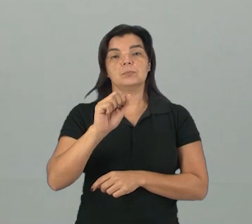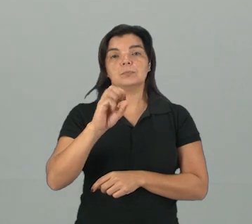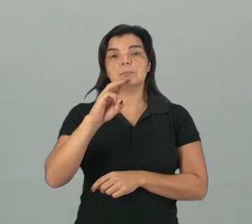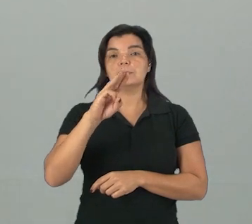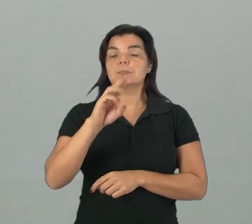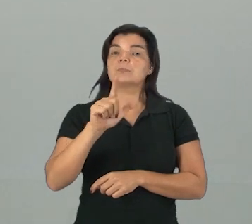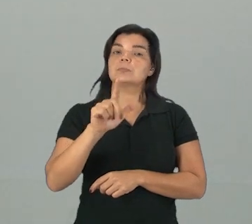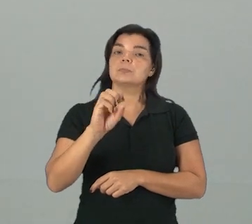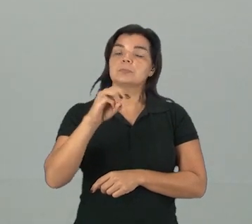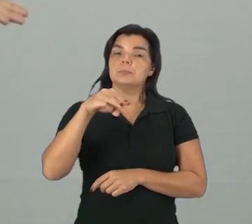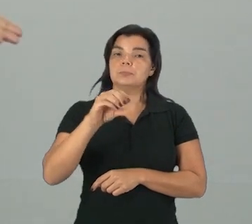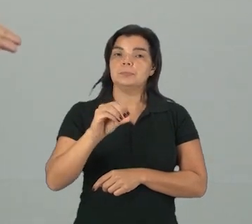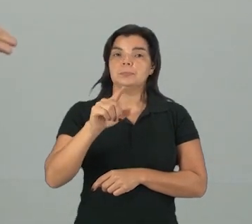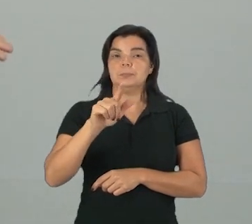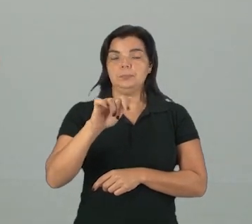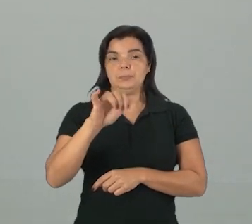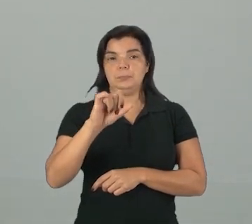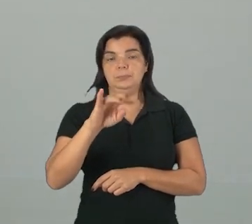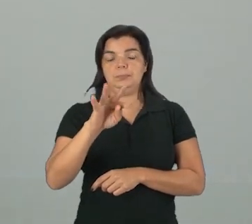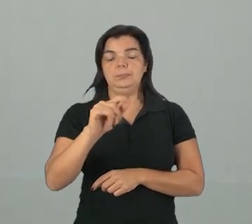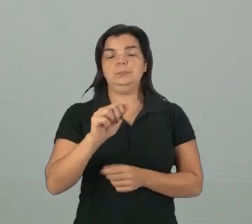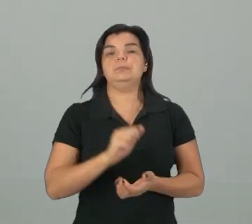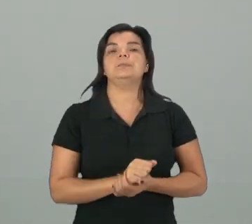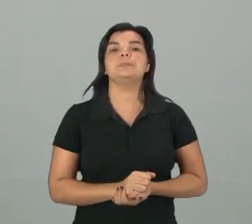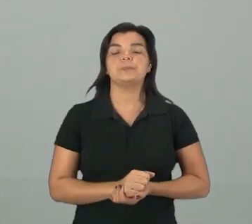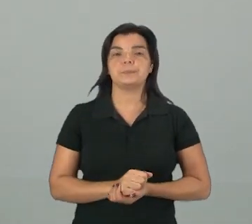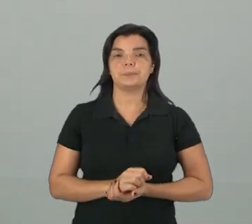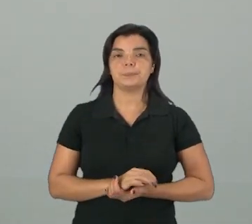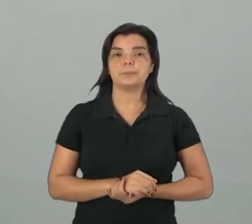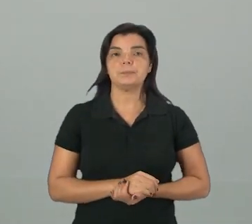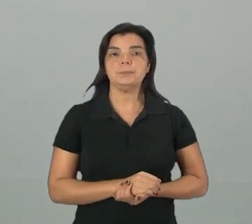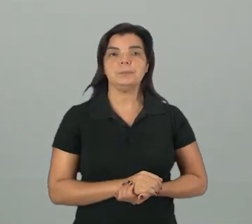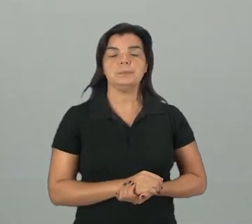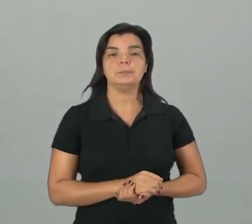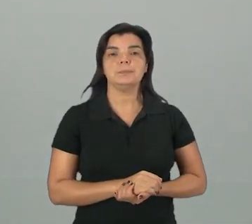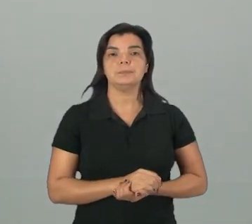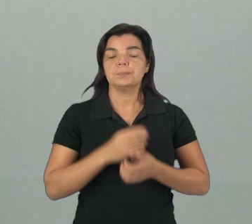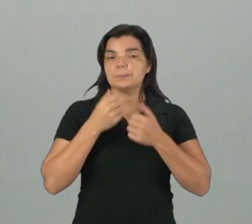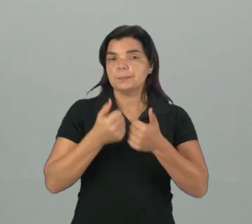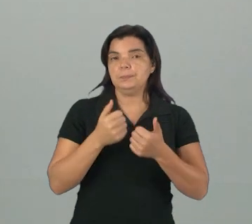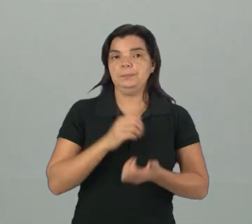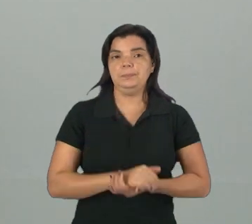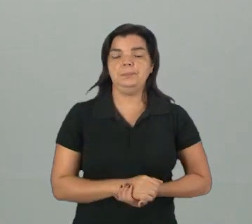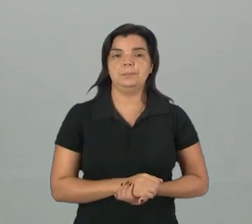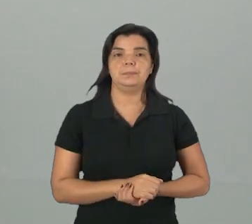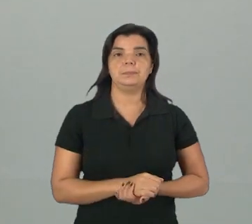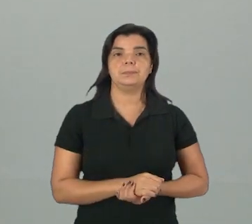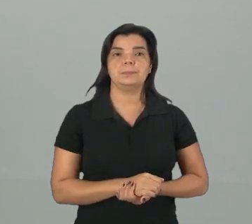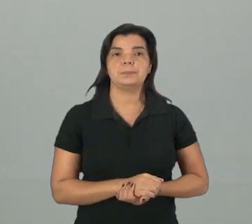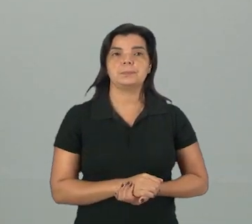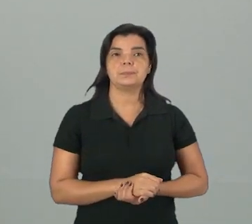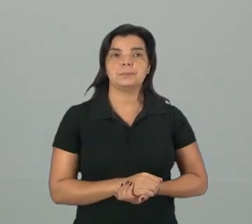a uma consulta periódica com um oftalmologista. Tudo bem, turminha?